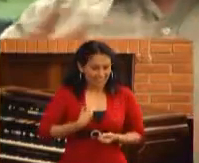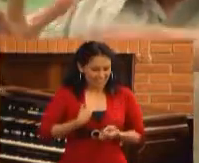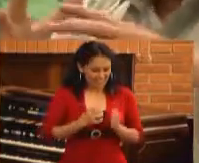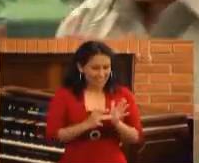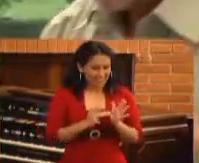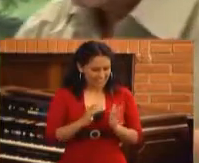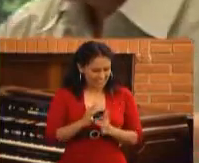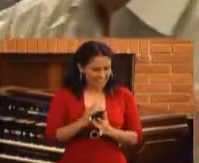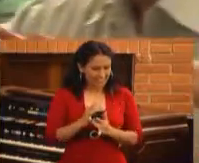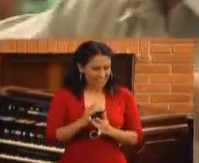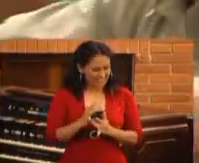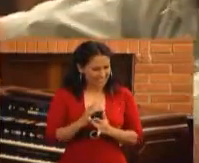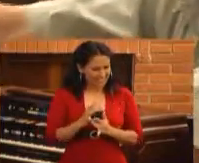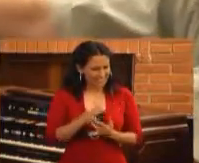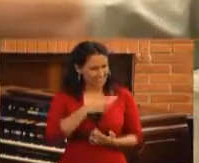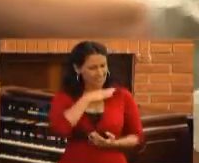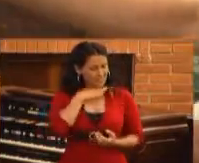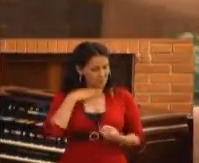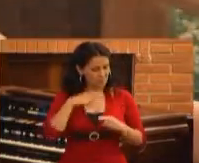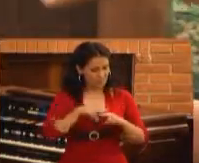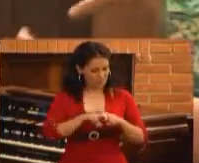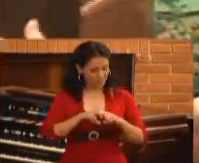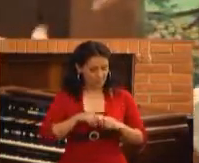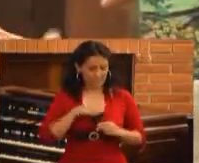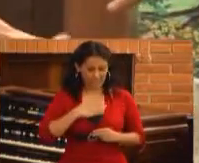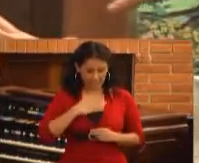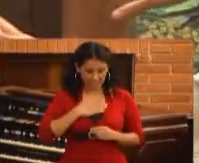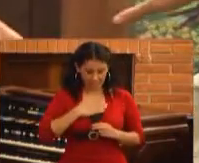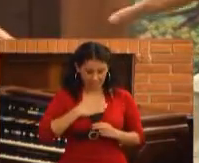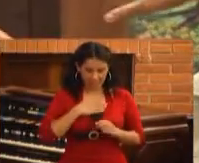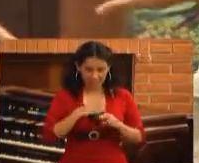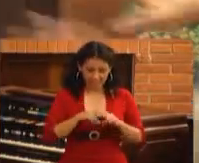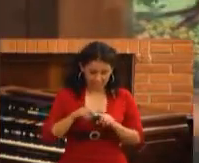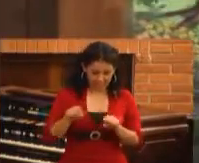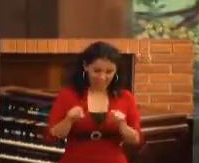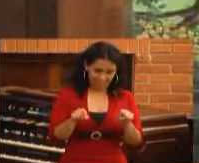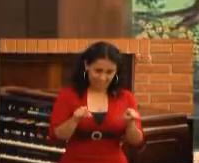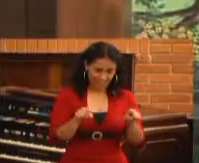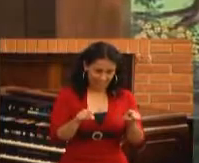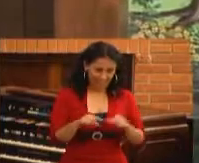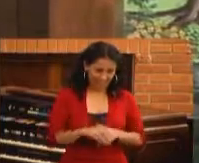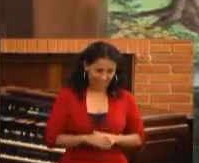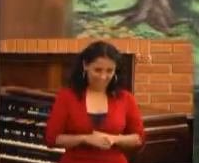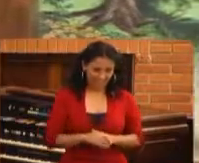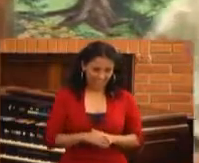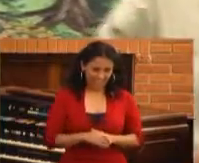Ou ainda estamos cuidando destas outras coisas